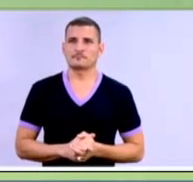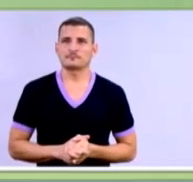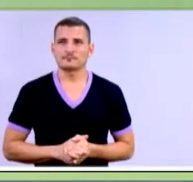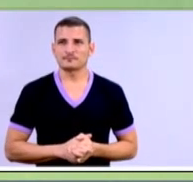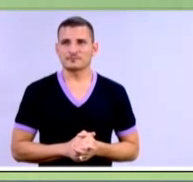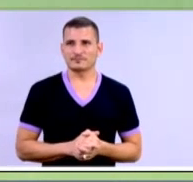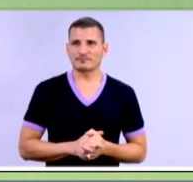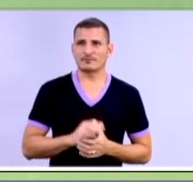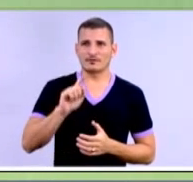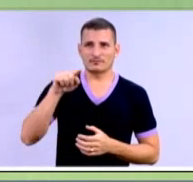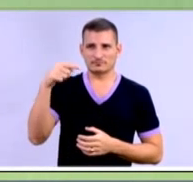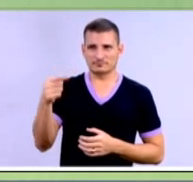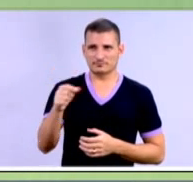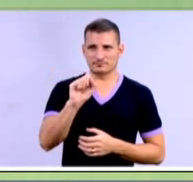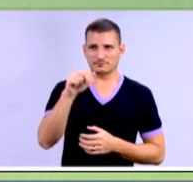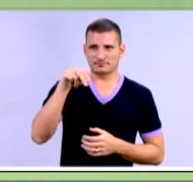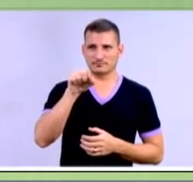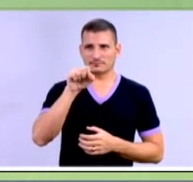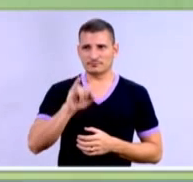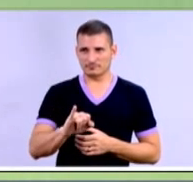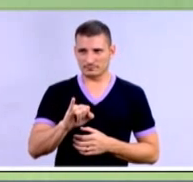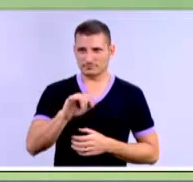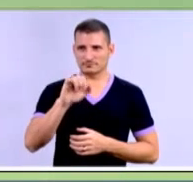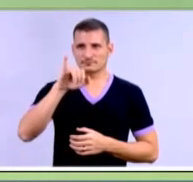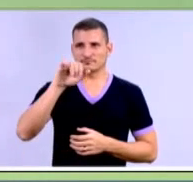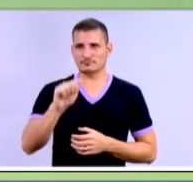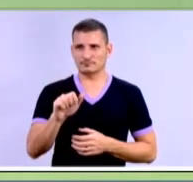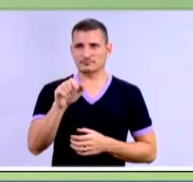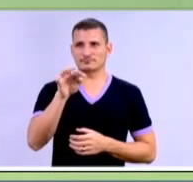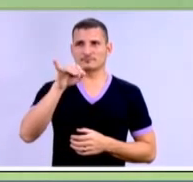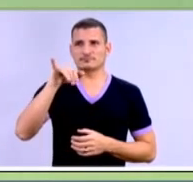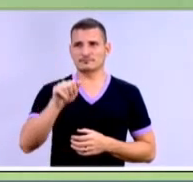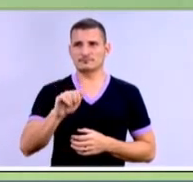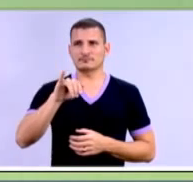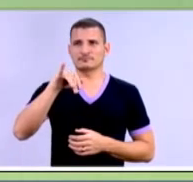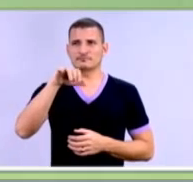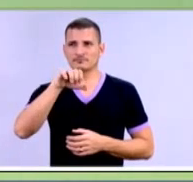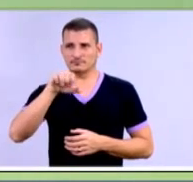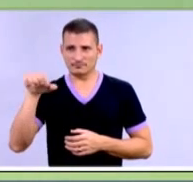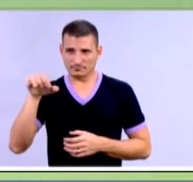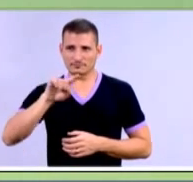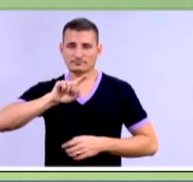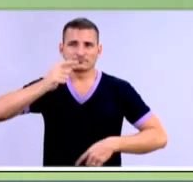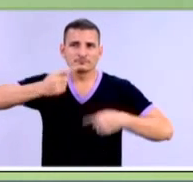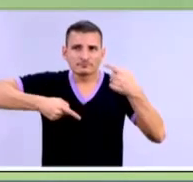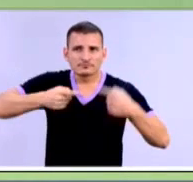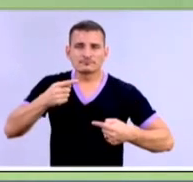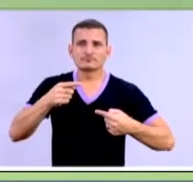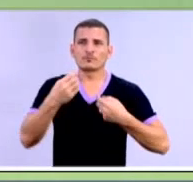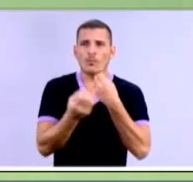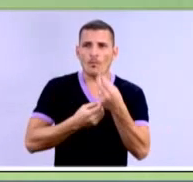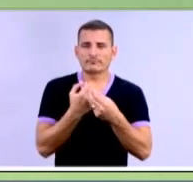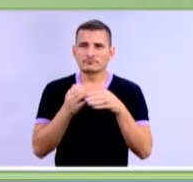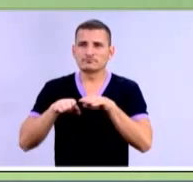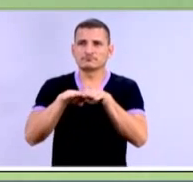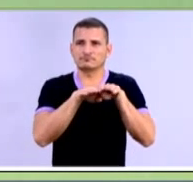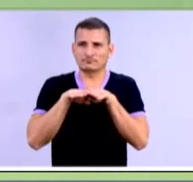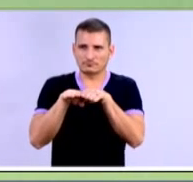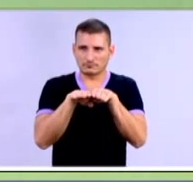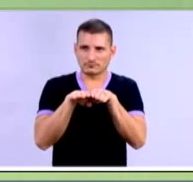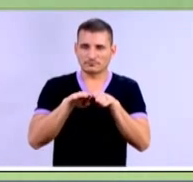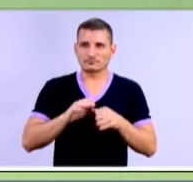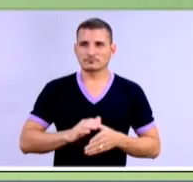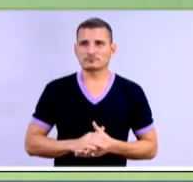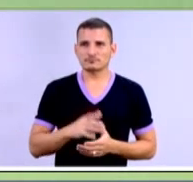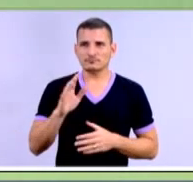a ANSI, EIA, TIA e o I3E, que discutiram a padronização. Bom, a gente